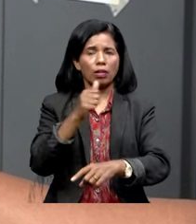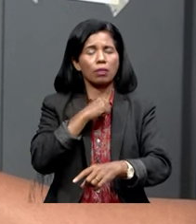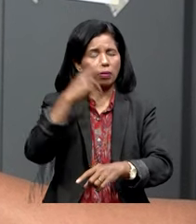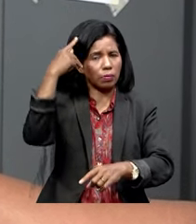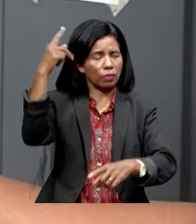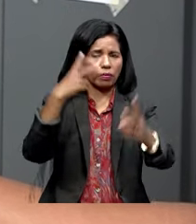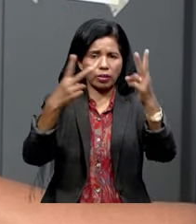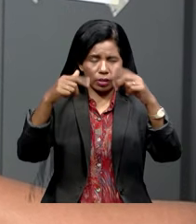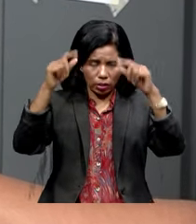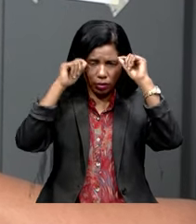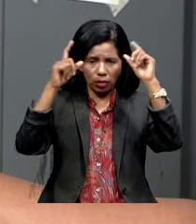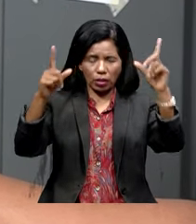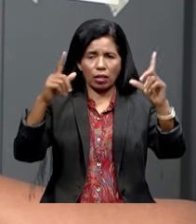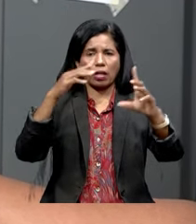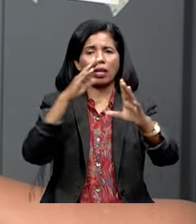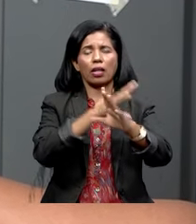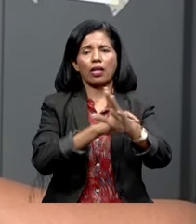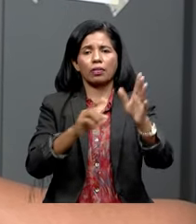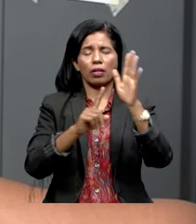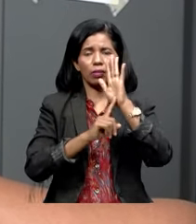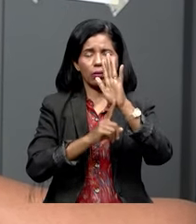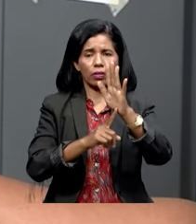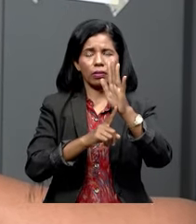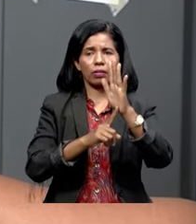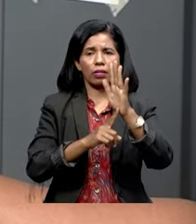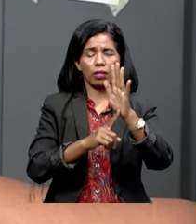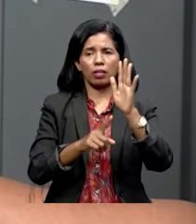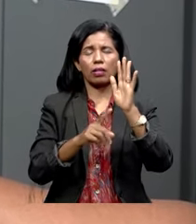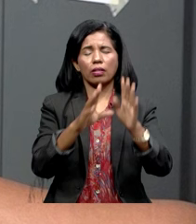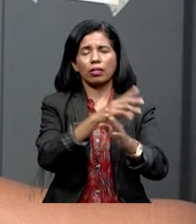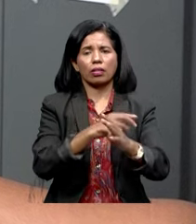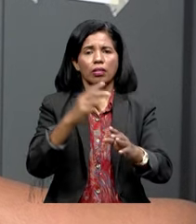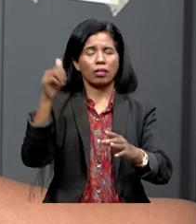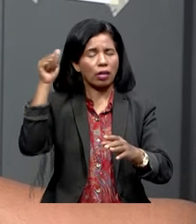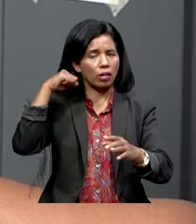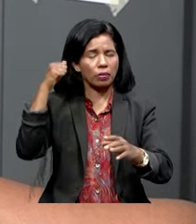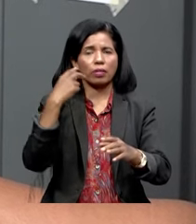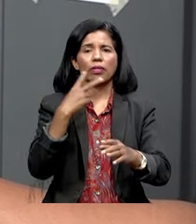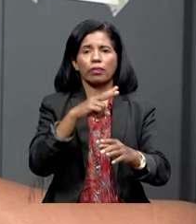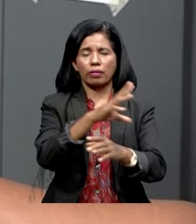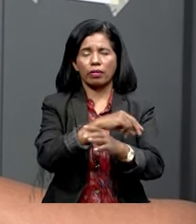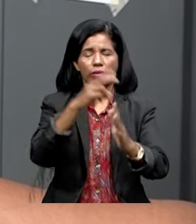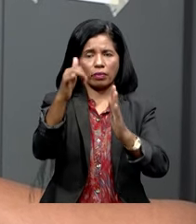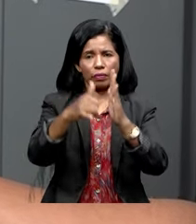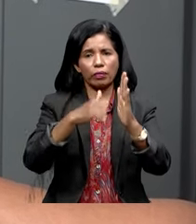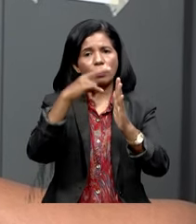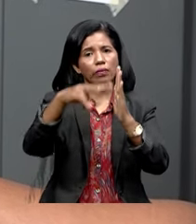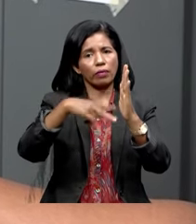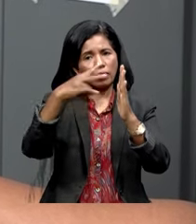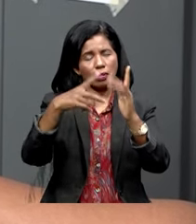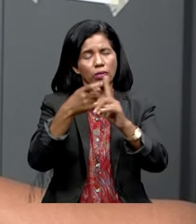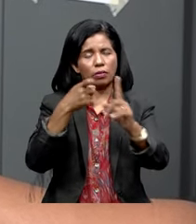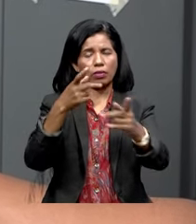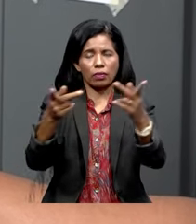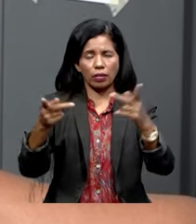Timor, transmissão siranene, se manda sinal, áudio, vídeo, se fatin, nevema que se acontece